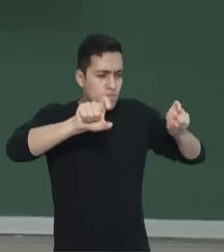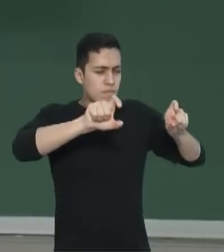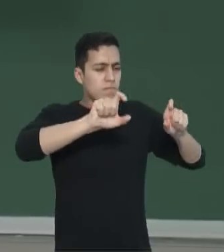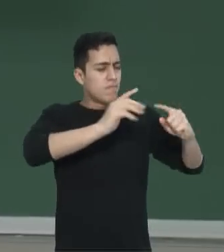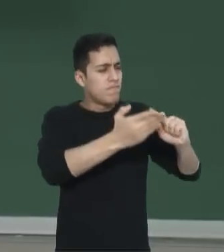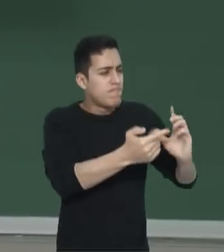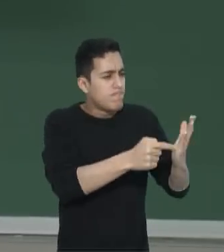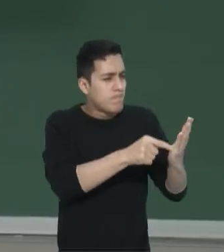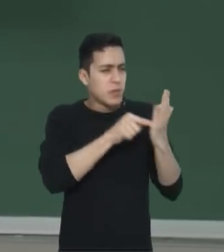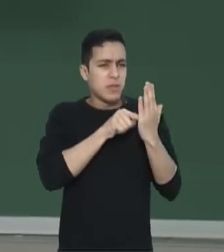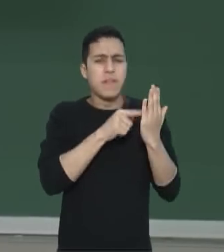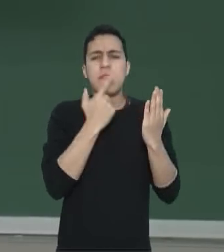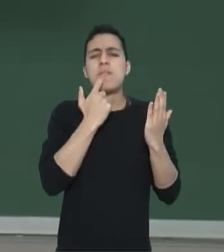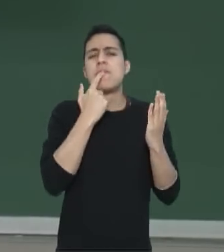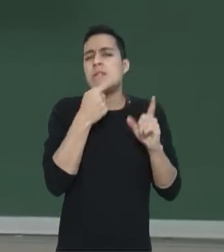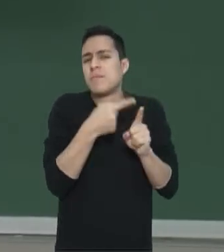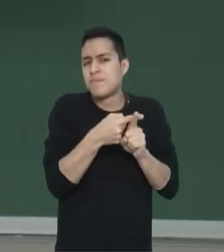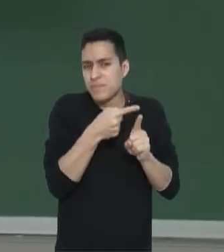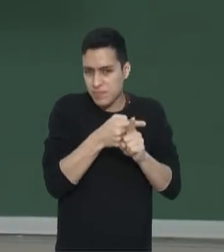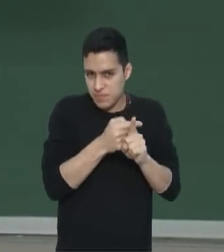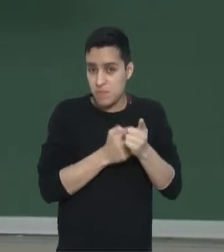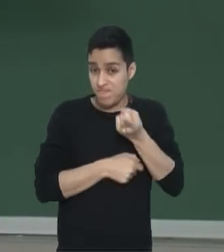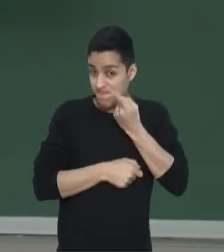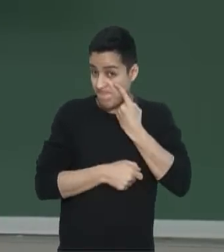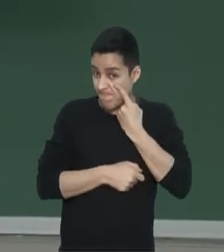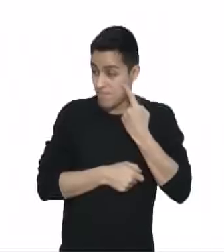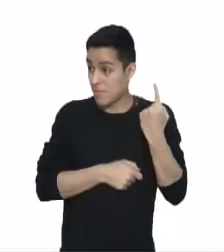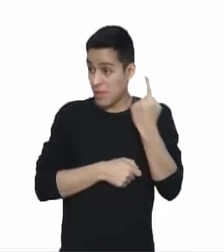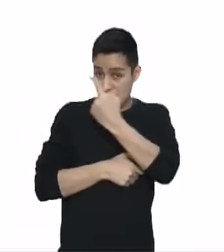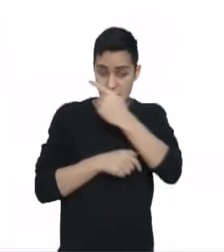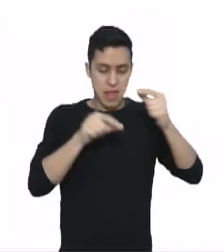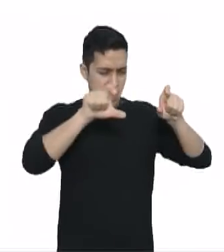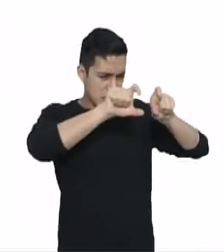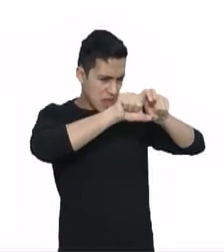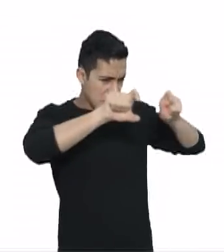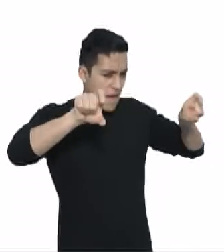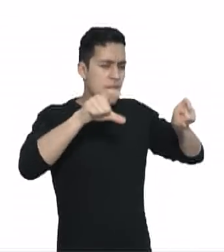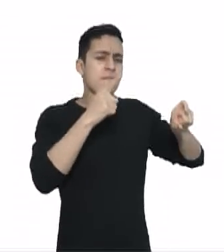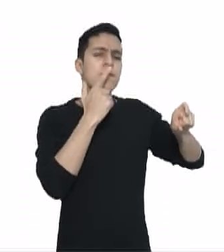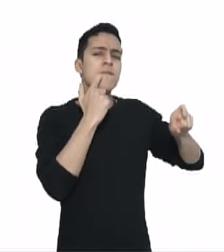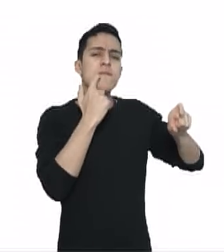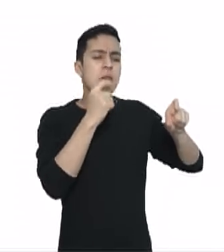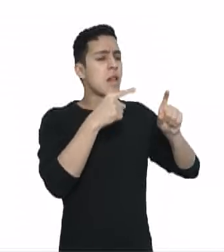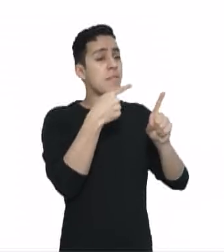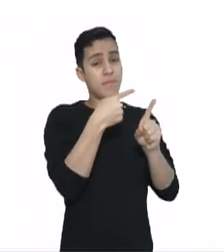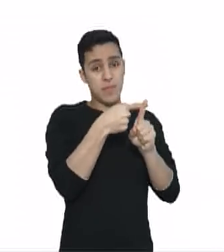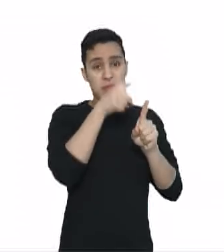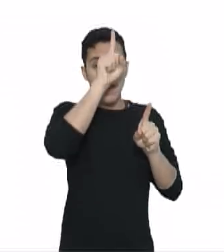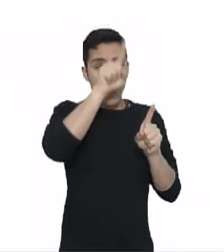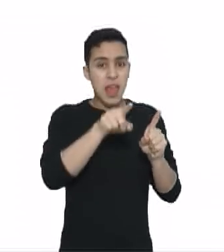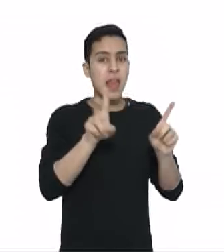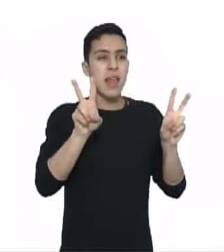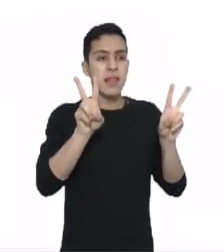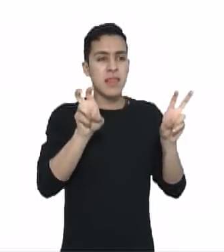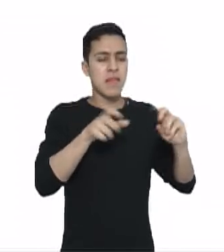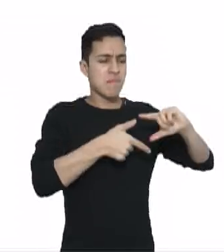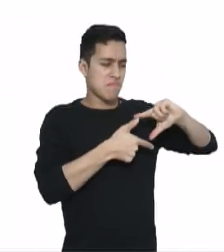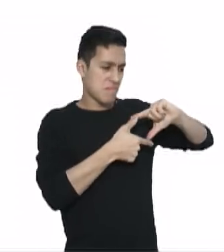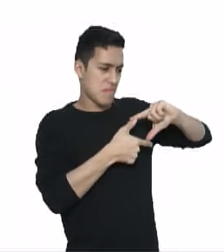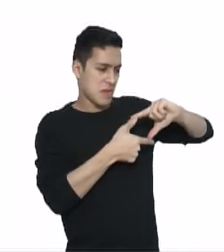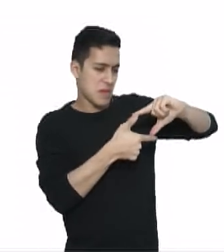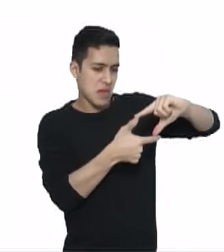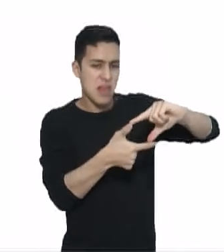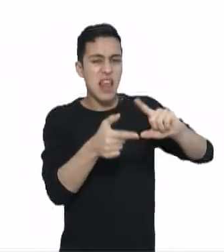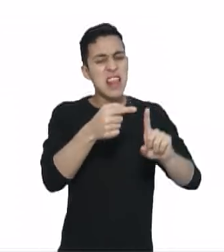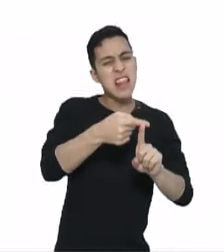mostrado, apresentado na cor vermelha. Veja só, essa parte possui a cor vermelha por uma questão de tradição. A origem